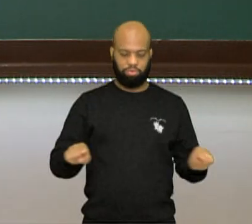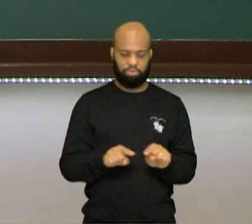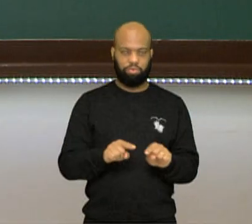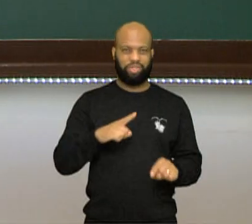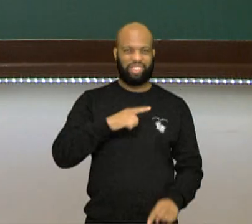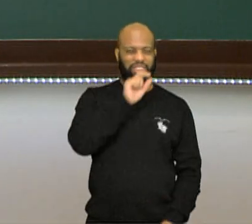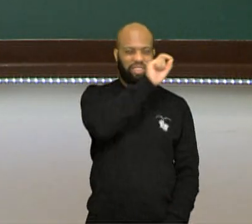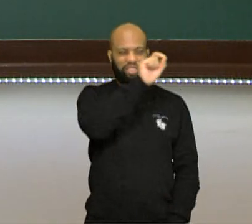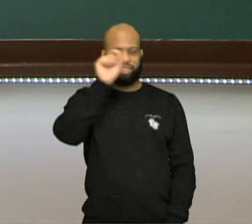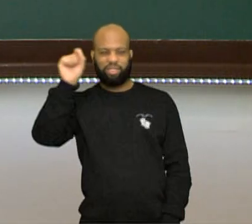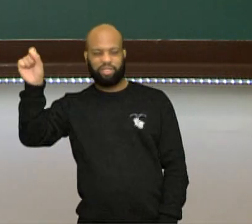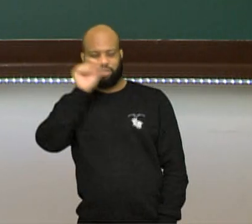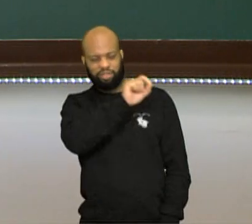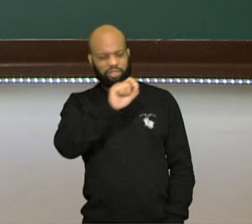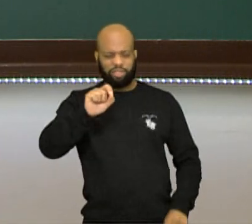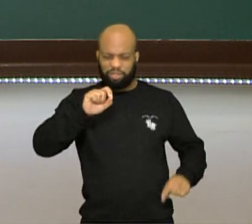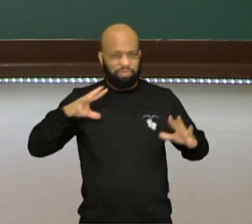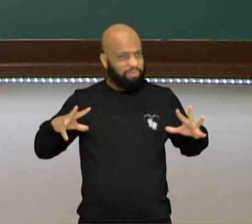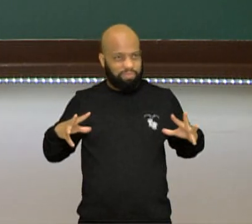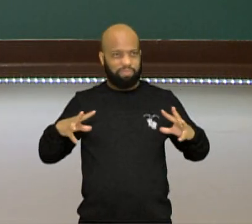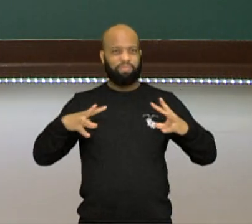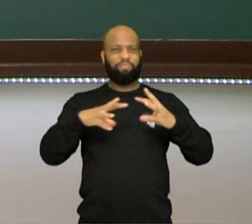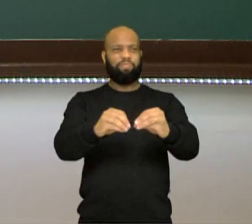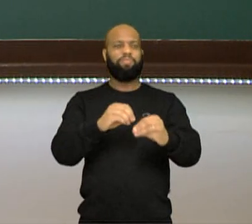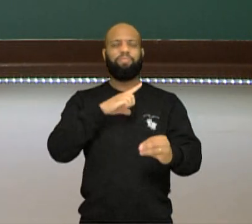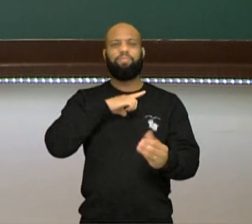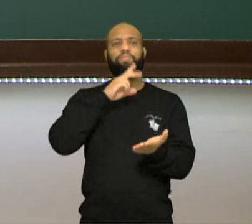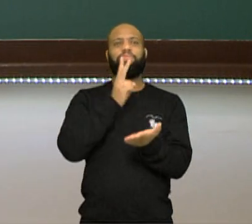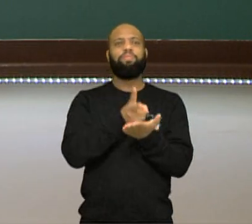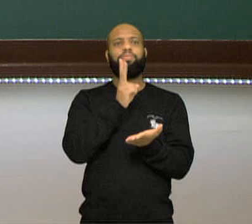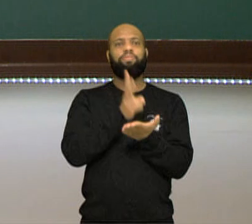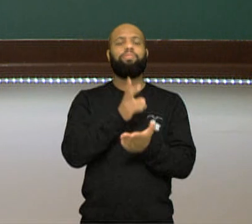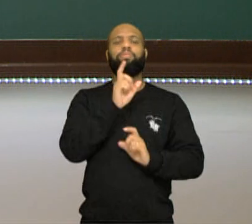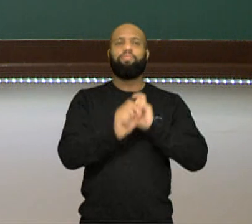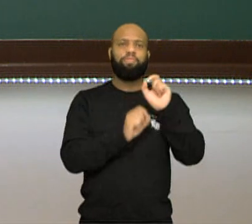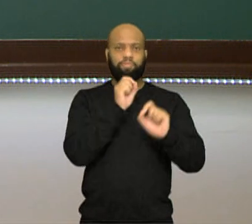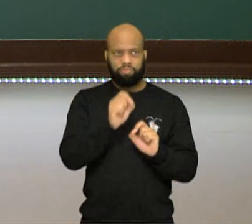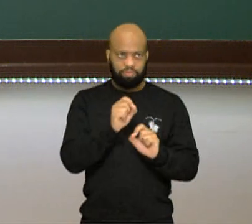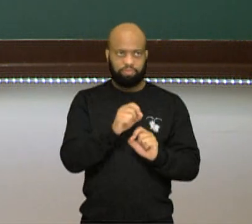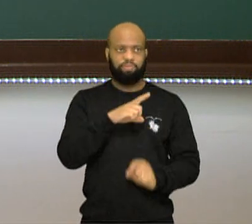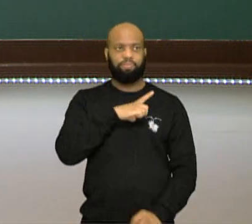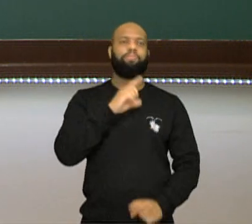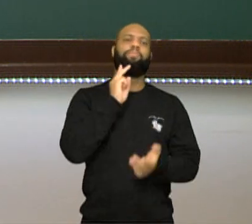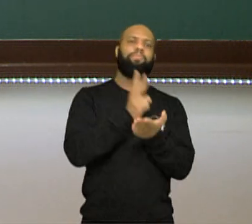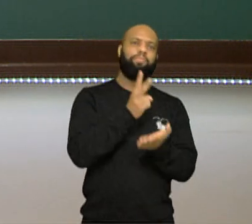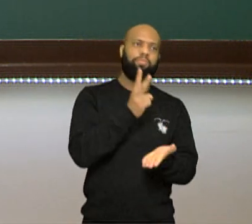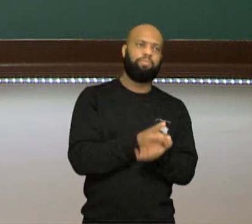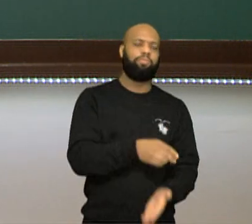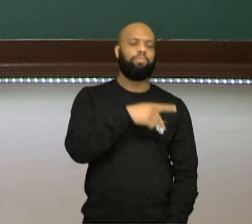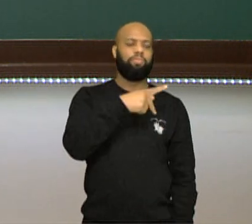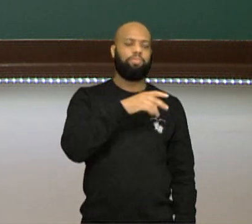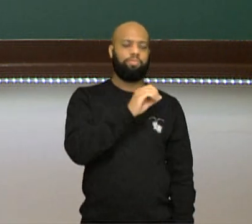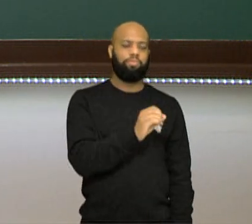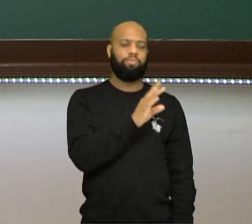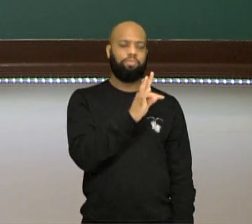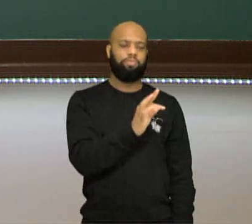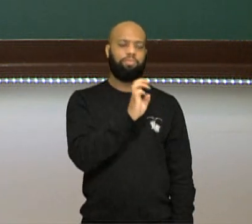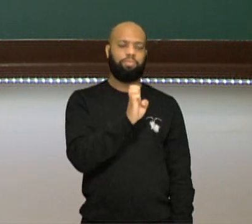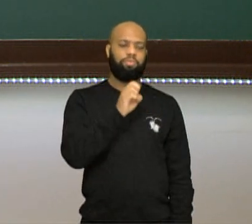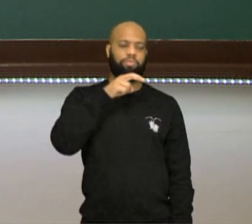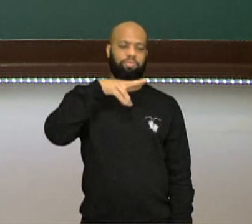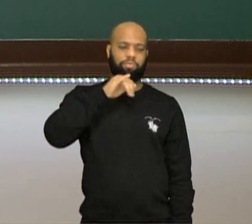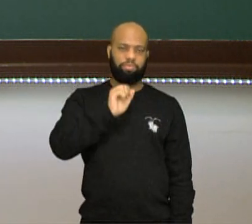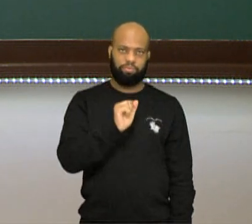Vamos lembrar que potencial elétrico significa o poder latente de realização de